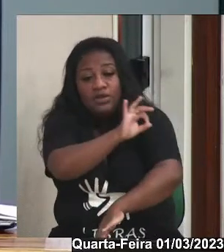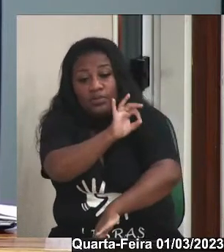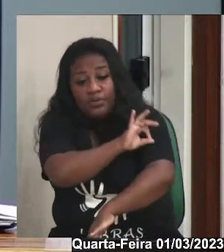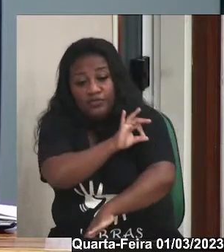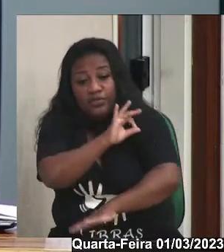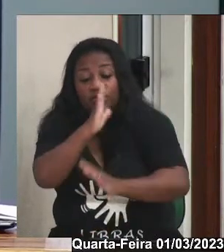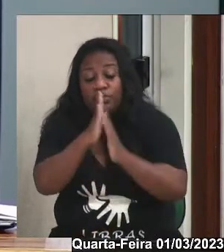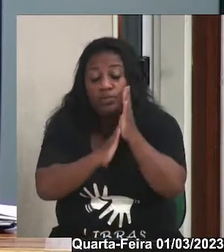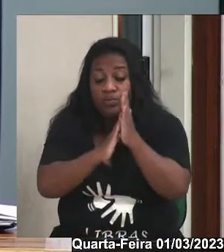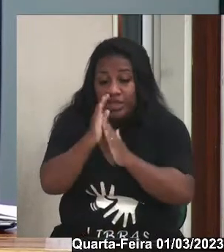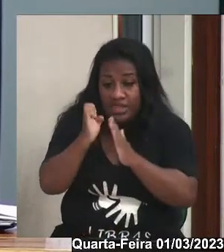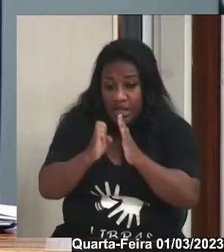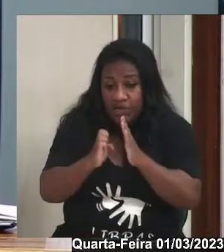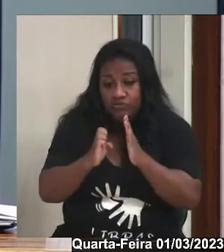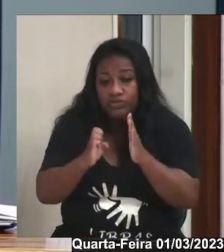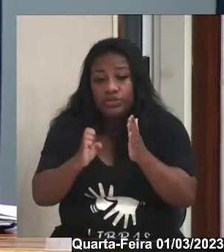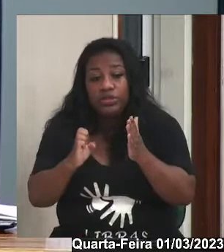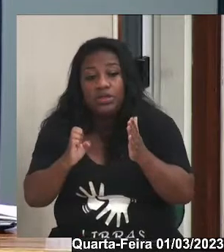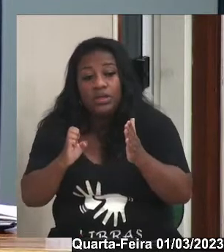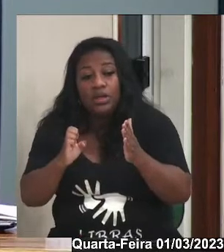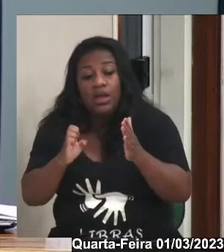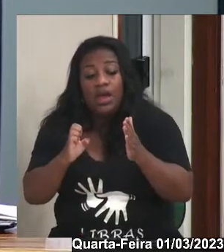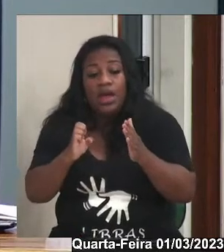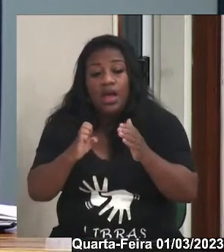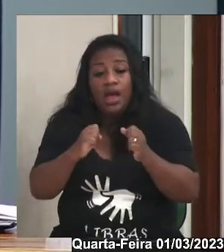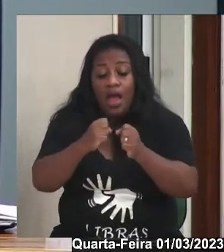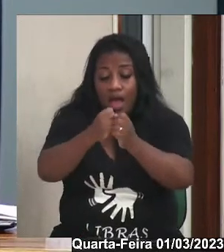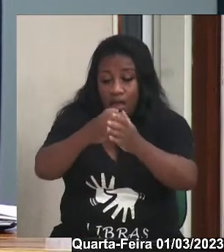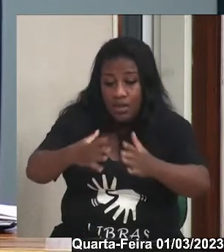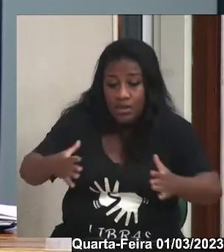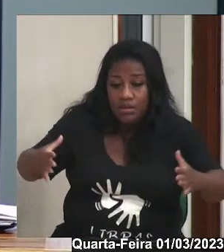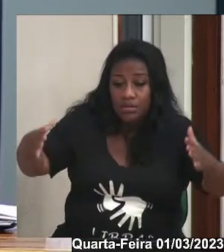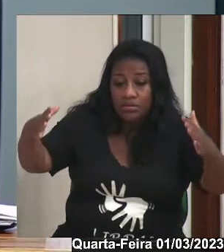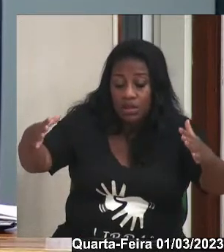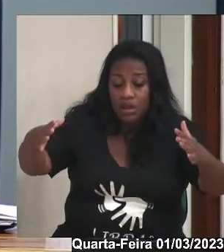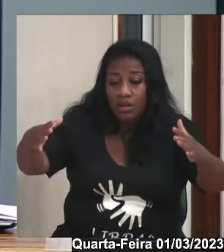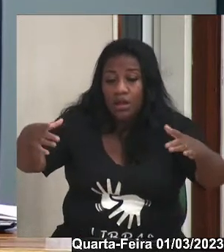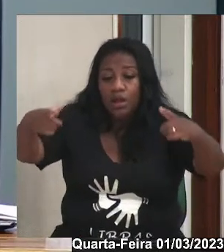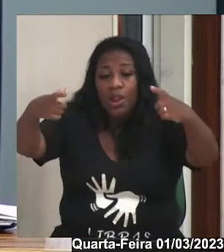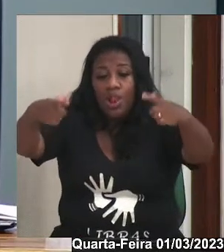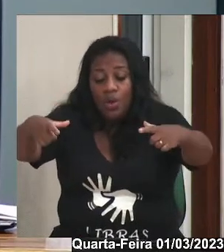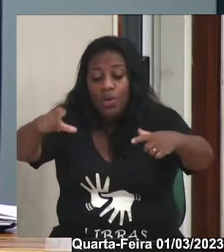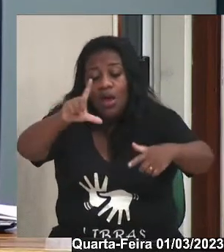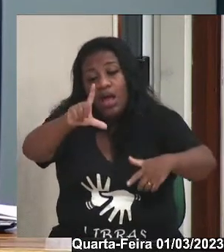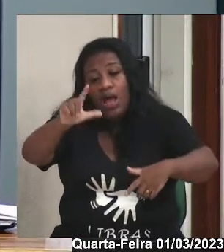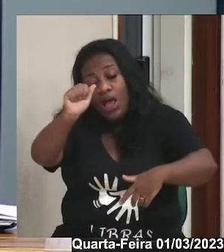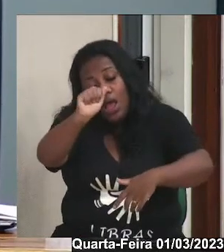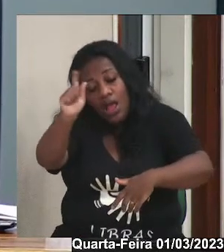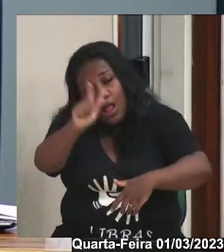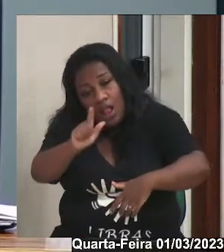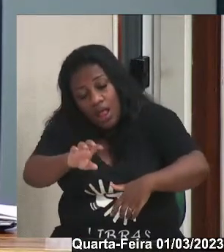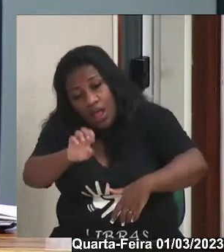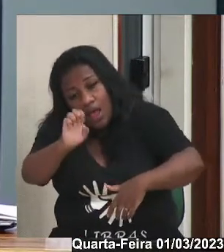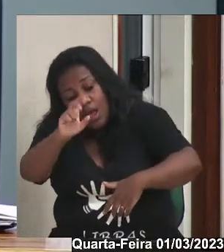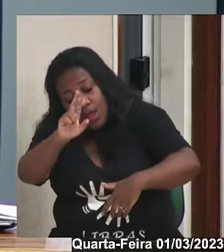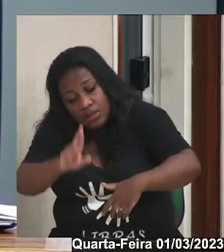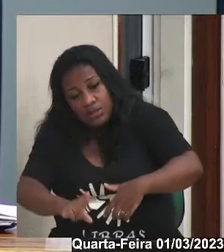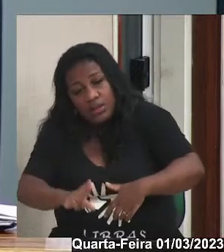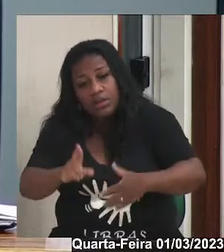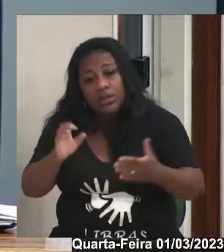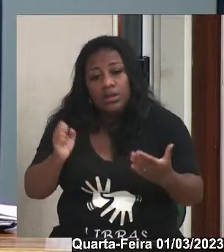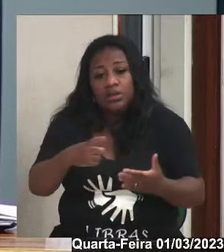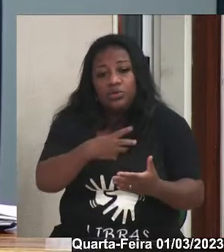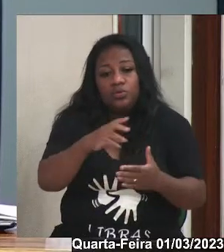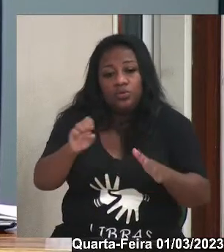prefeito da Estância Curitiba de Imbu das Artes a expansão do atual área de lazer situada na Rua Marabá, em frente ao